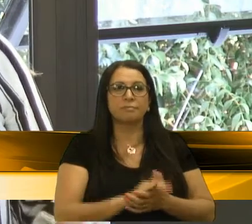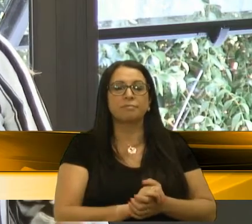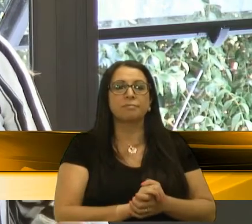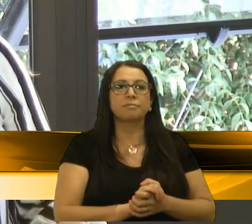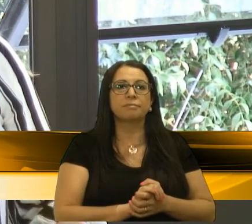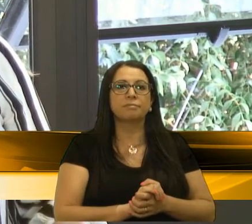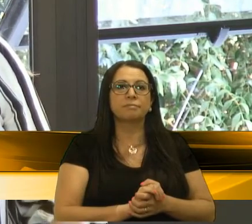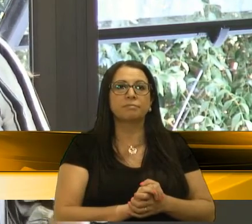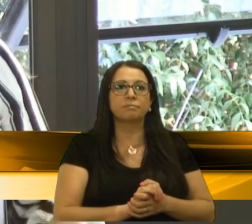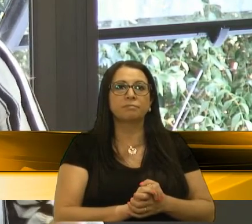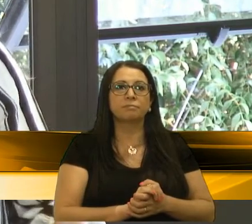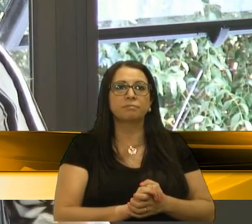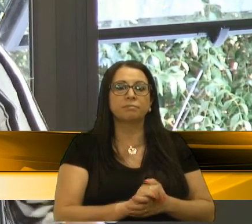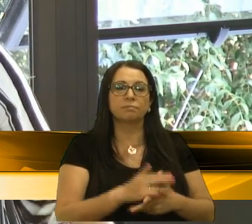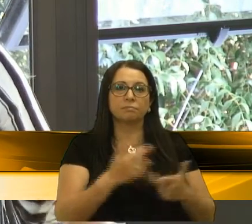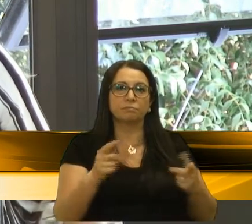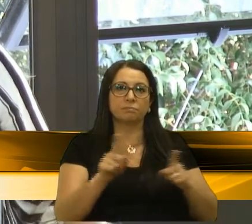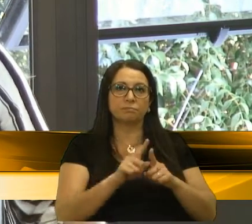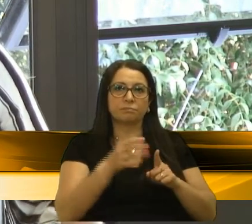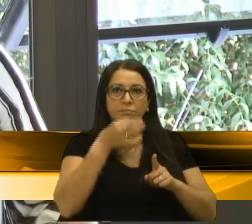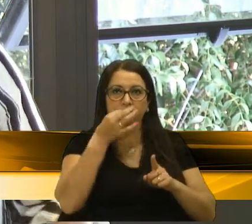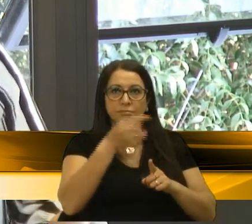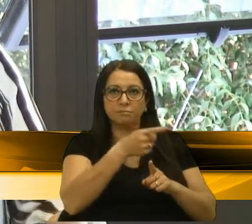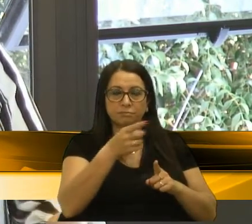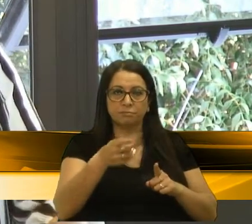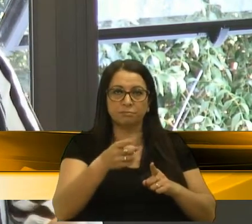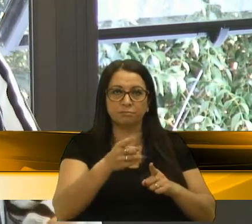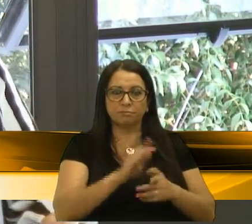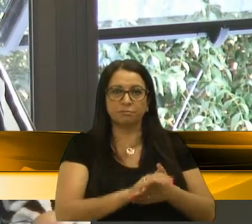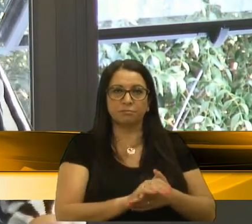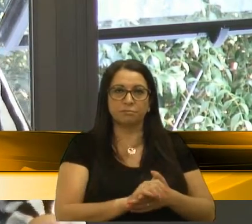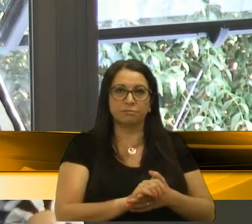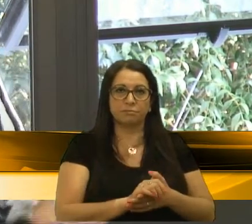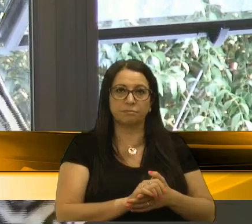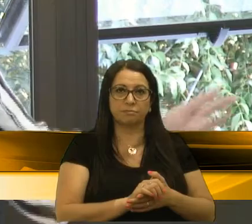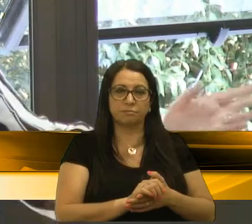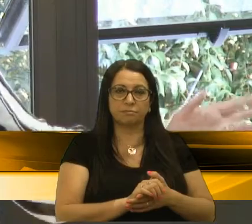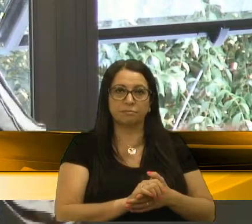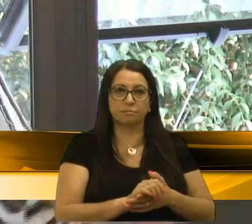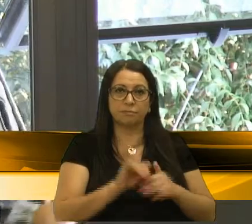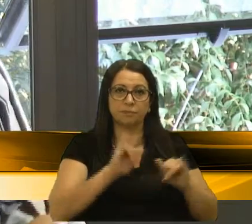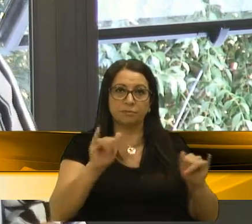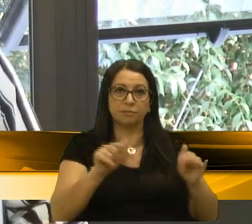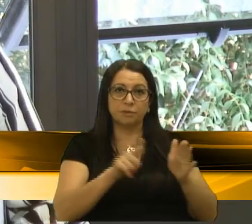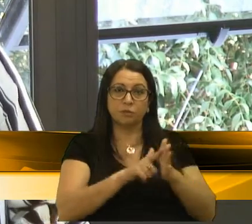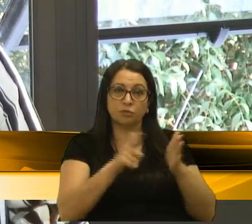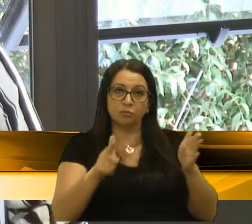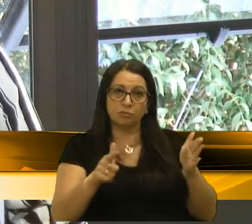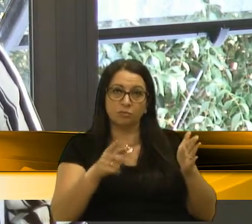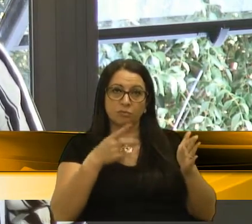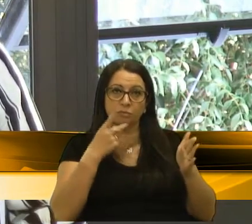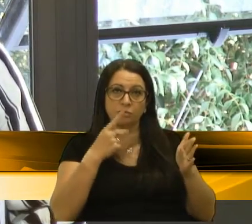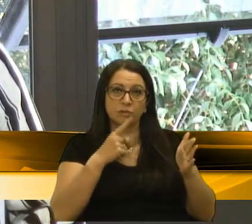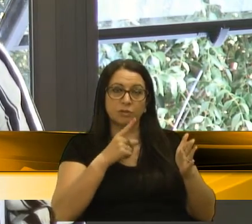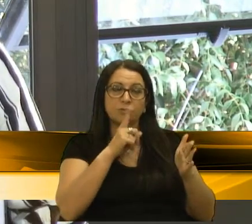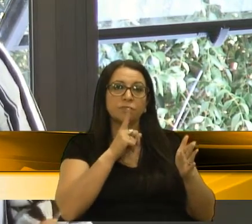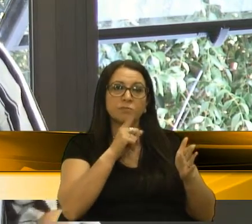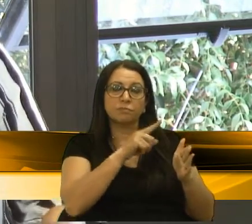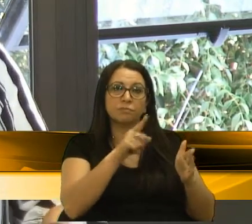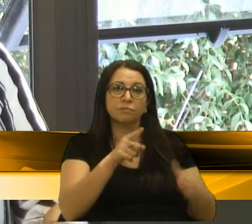Uma questão que eu queria sugerir, essas informações que vieram pelo jornal, que o vereador Alberto